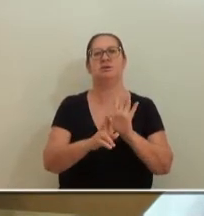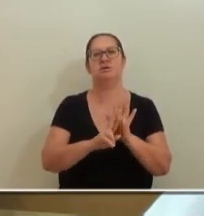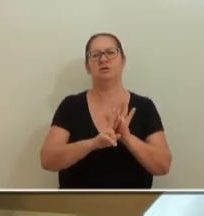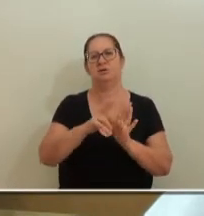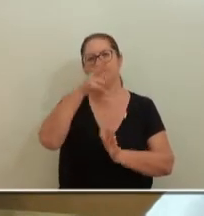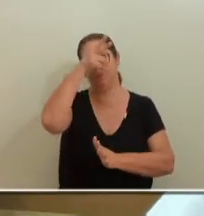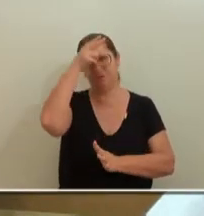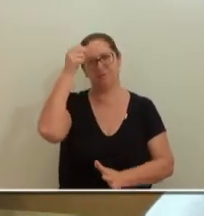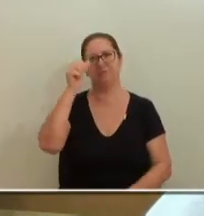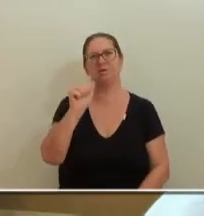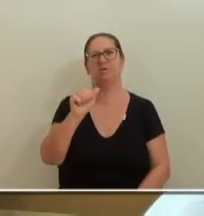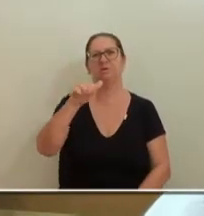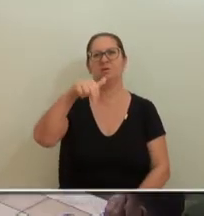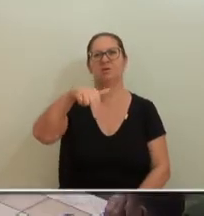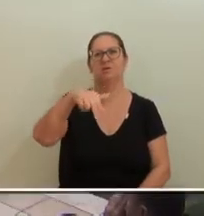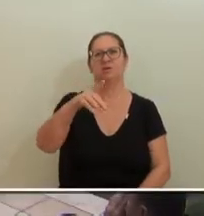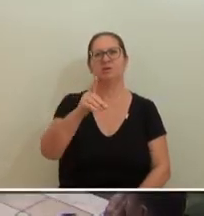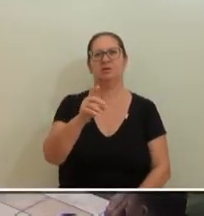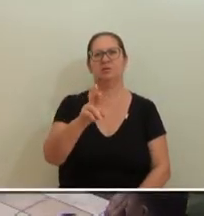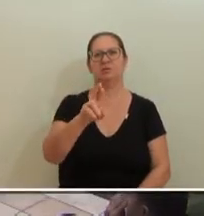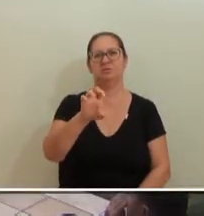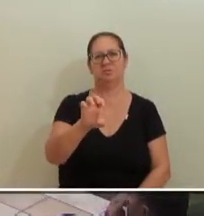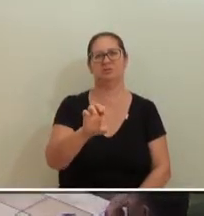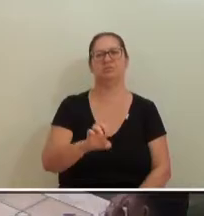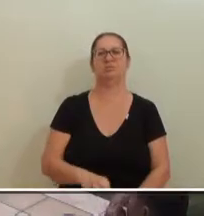André dos Santos.